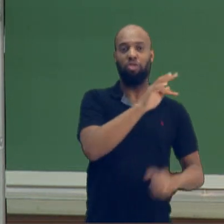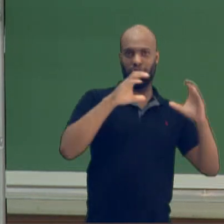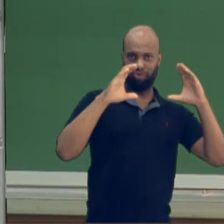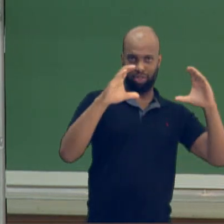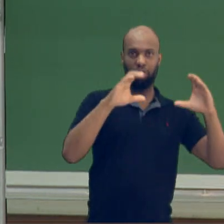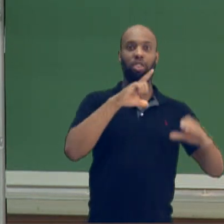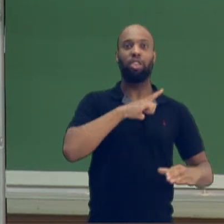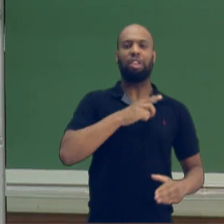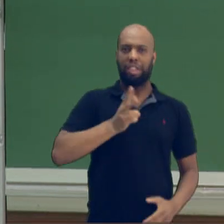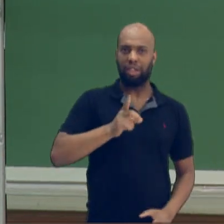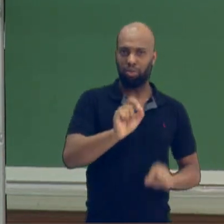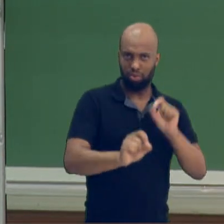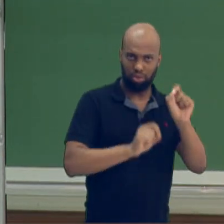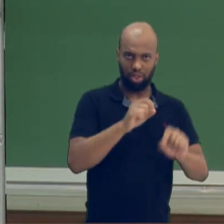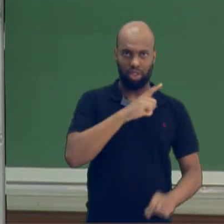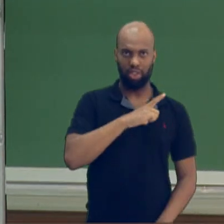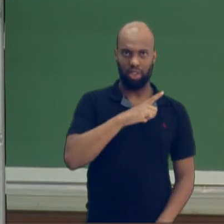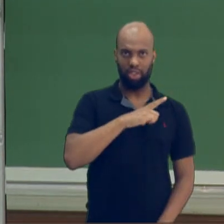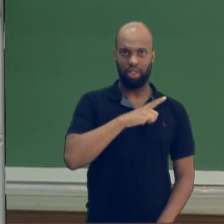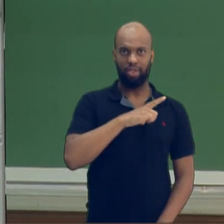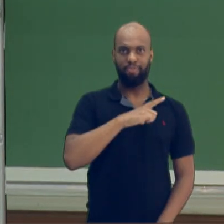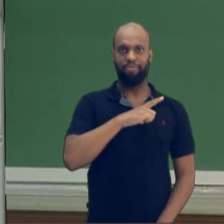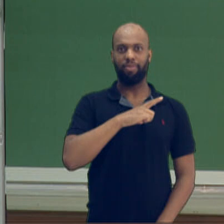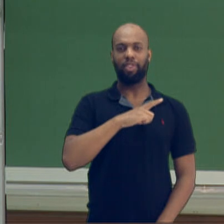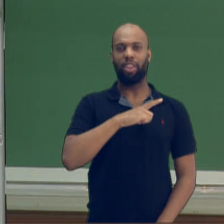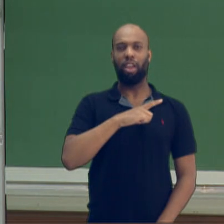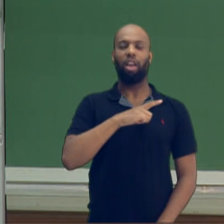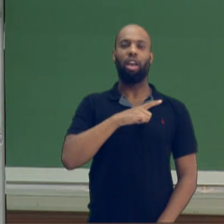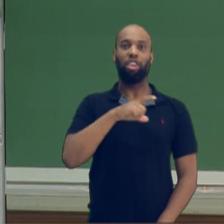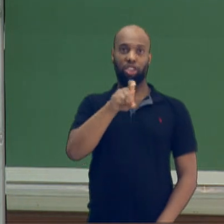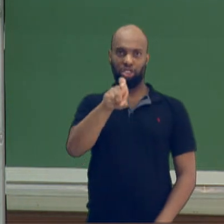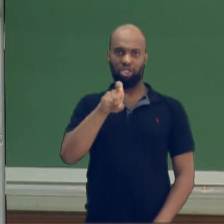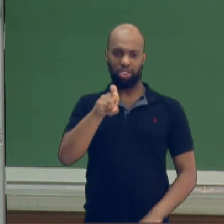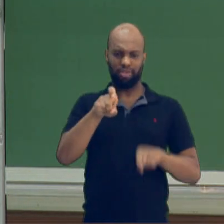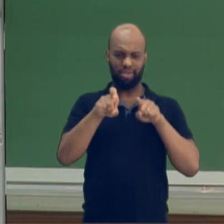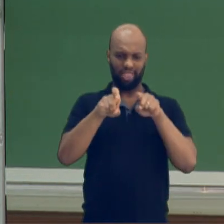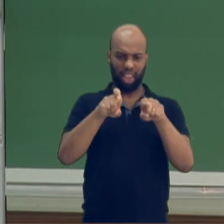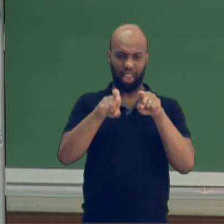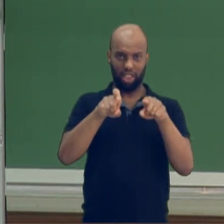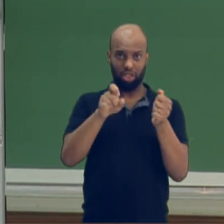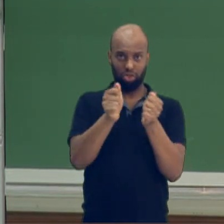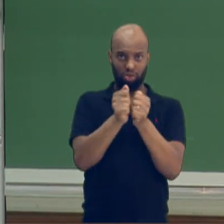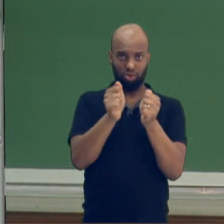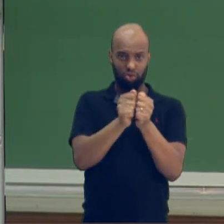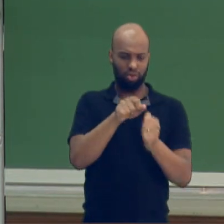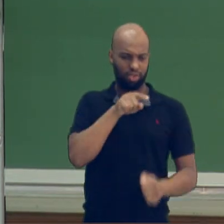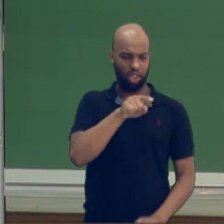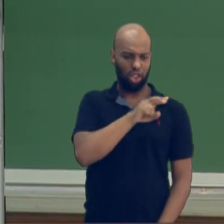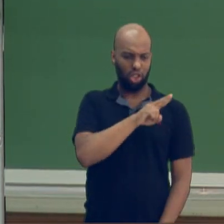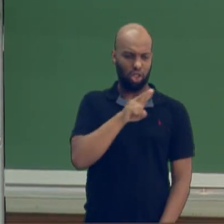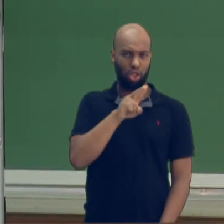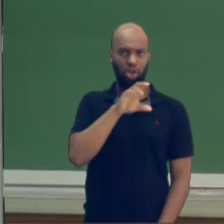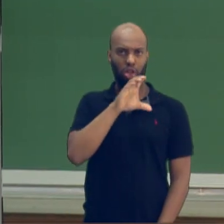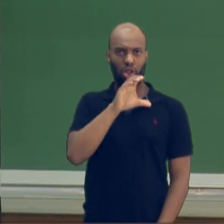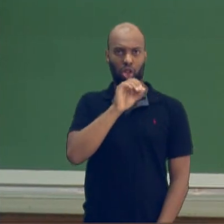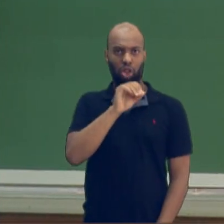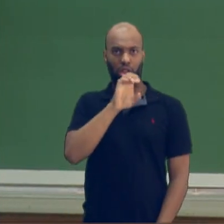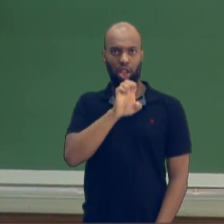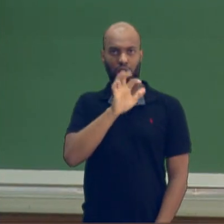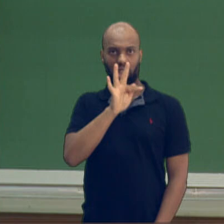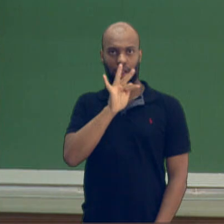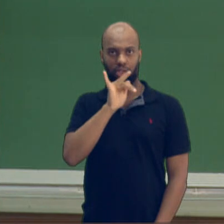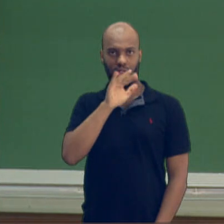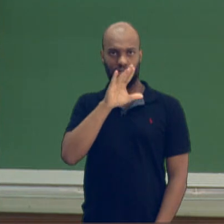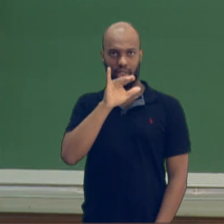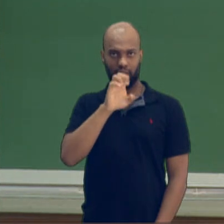a gente tem sempre o quê? O termo que acompanha o x, ele vai ser chamado de coeficiente angular. Então, a